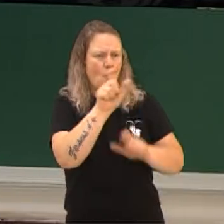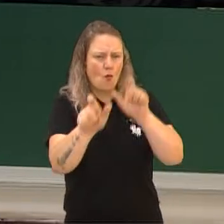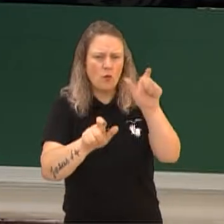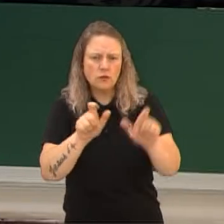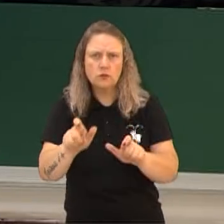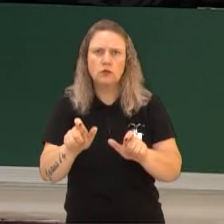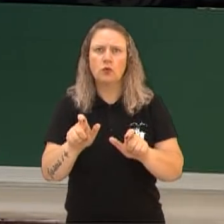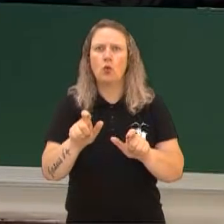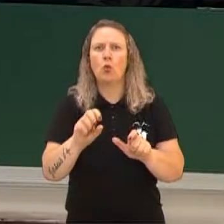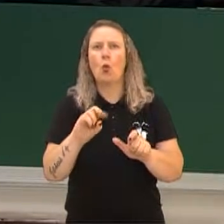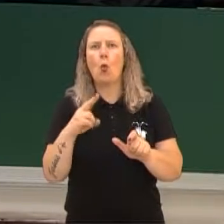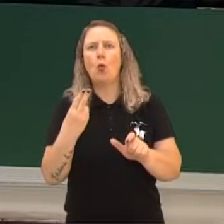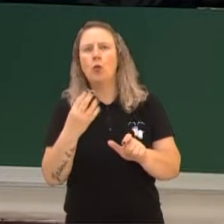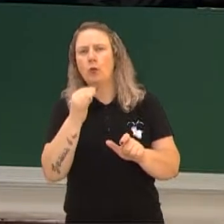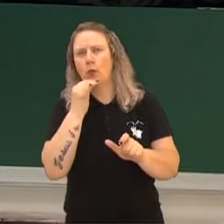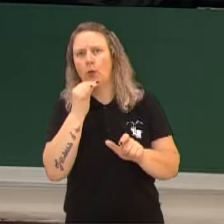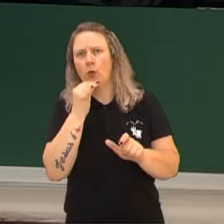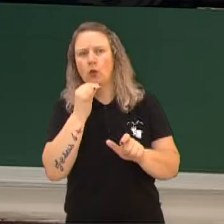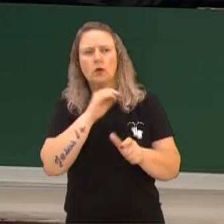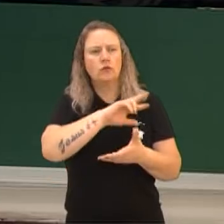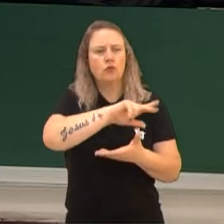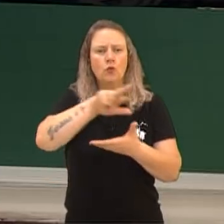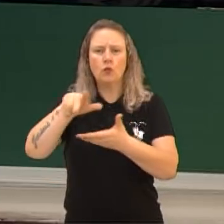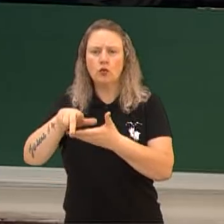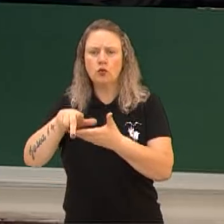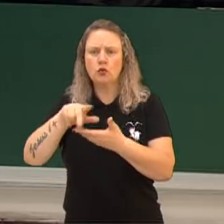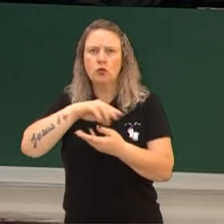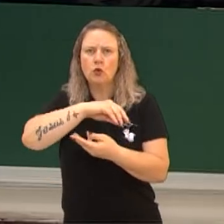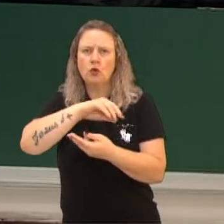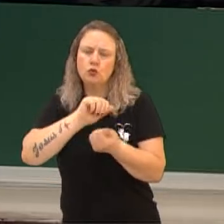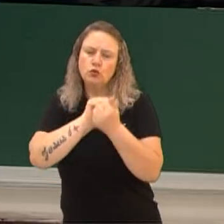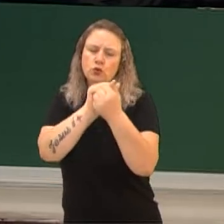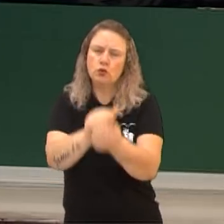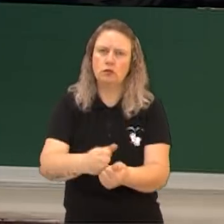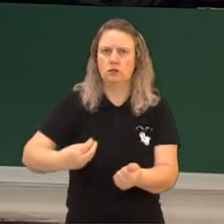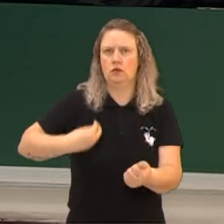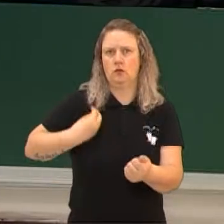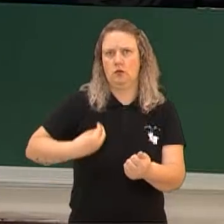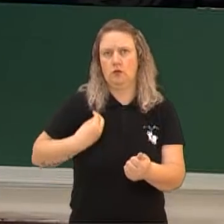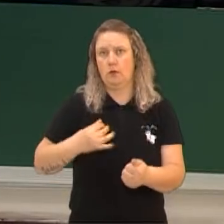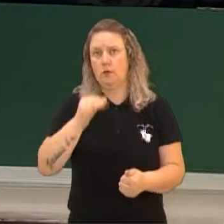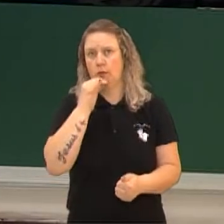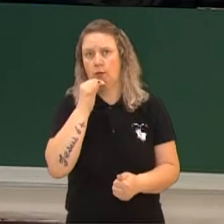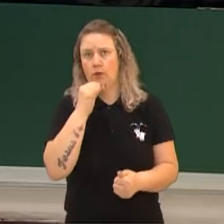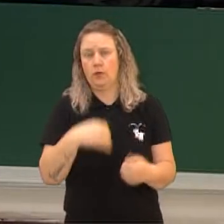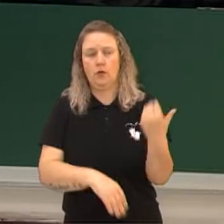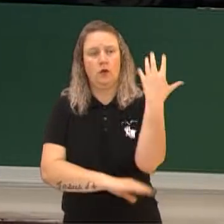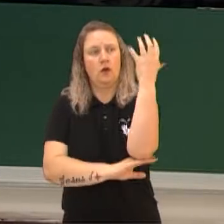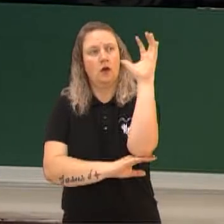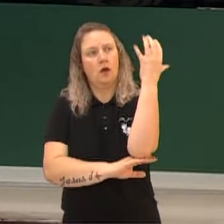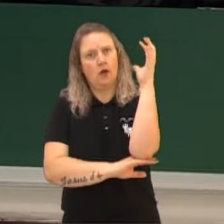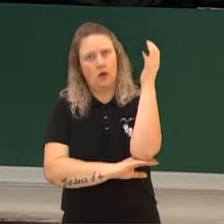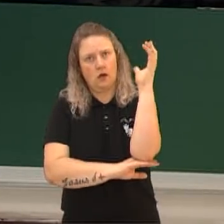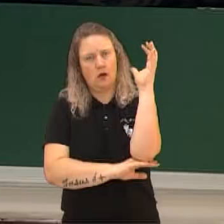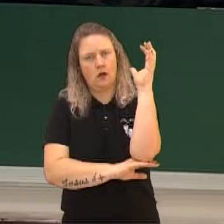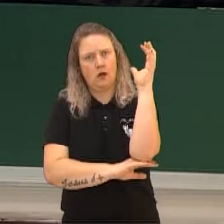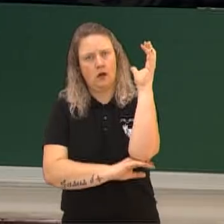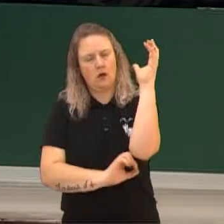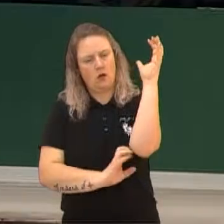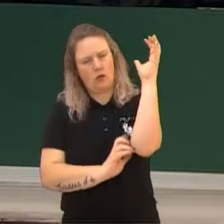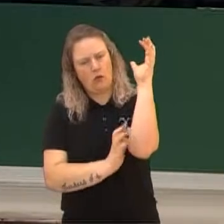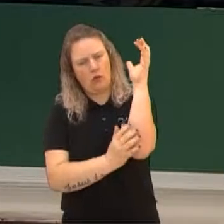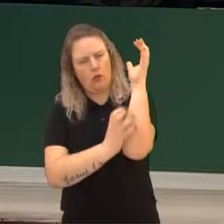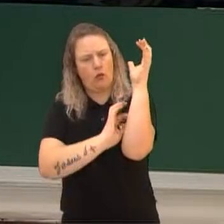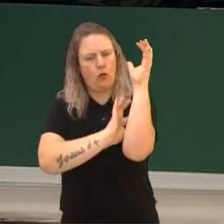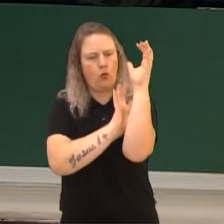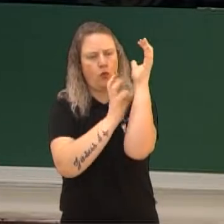tem uma outra árvore que vive junto dessa árvore, Por exemplo, o cipó. O cipó ele usa da vida da outra árvore para poder crescer e